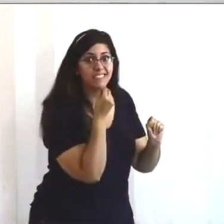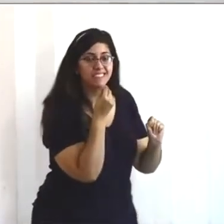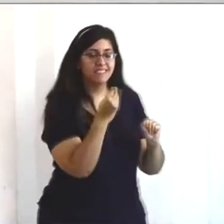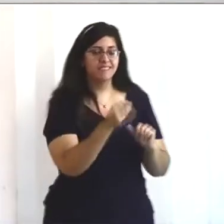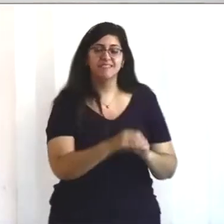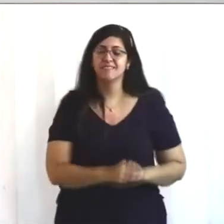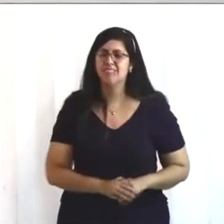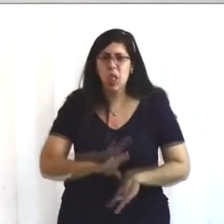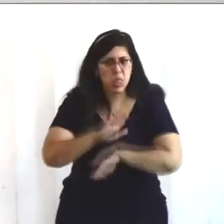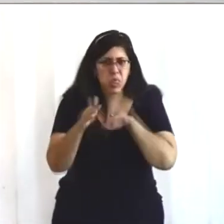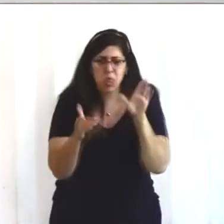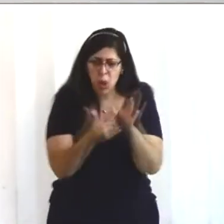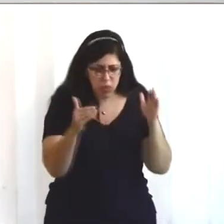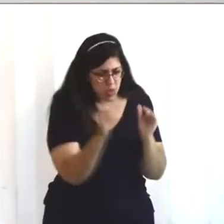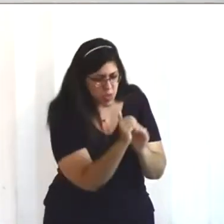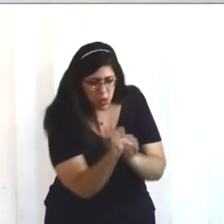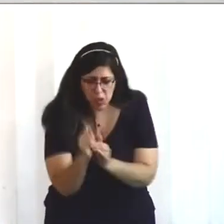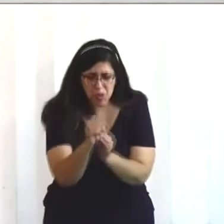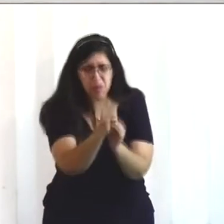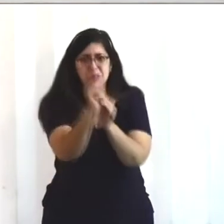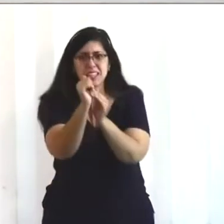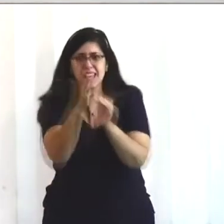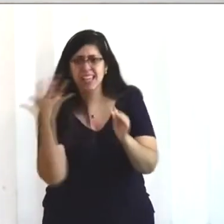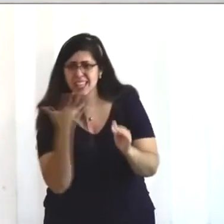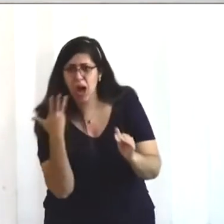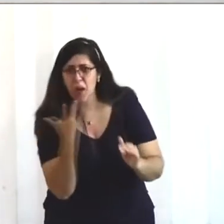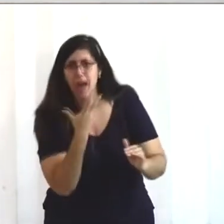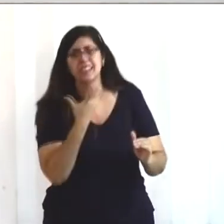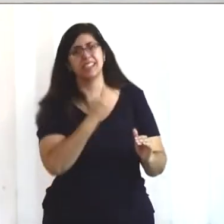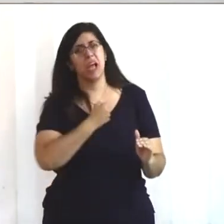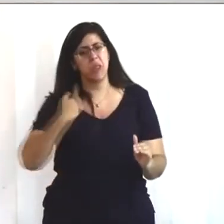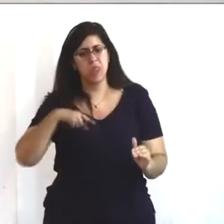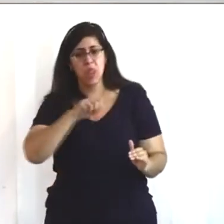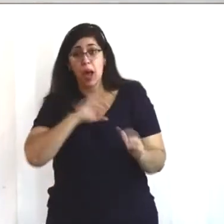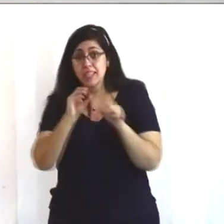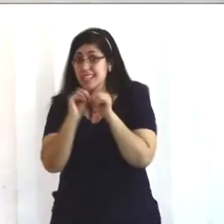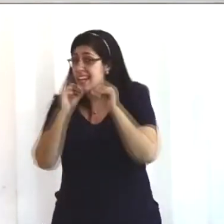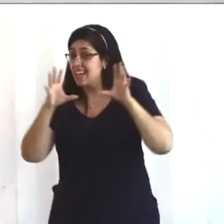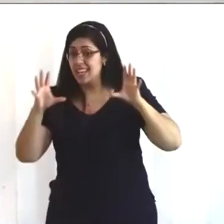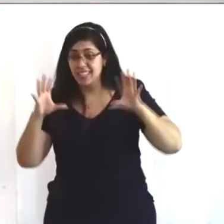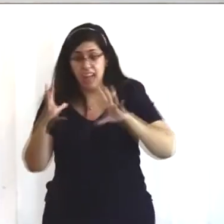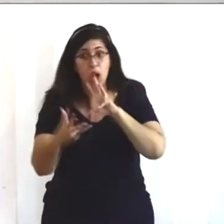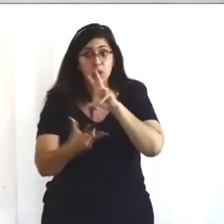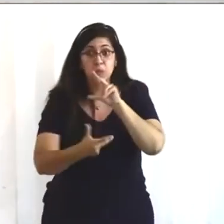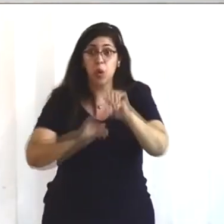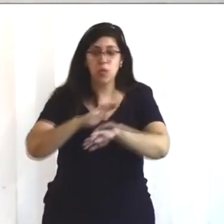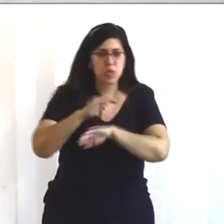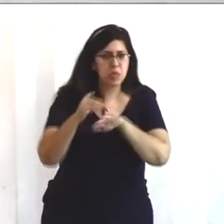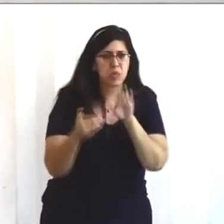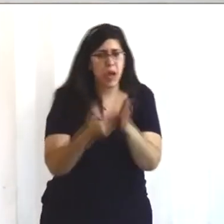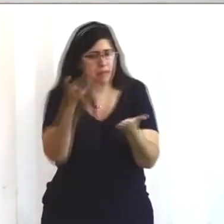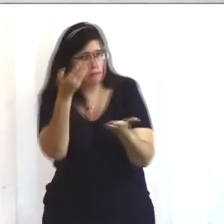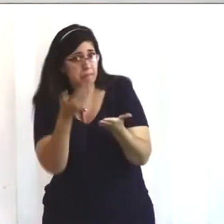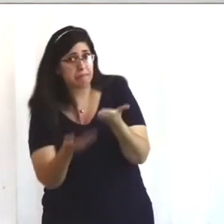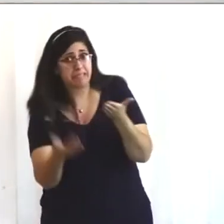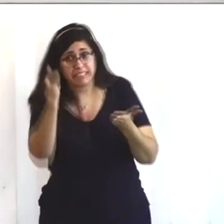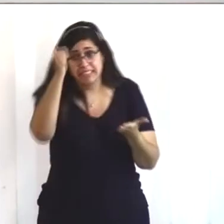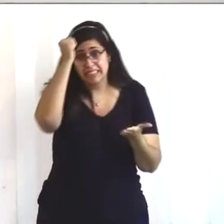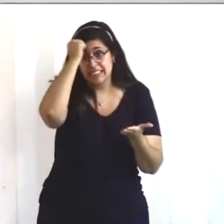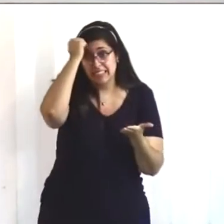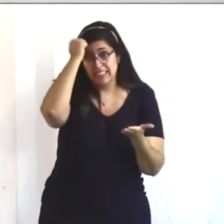alguns atribuem também a blasfêmia contra o Espírito Santo simplesmente ao fato de as pessoas não conhecerem a Jesus e não serem